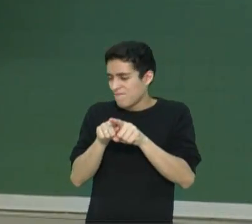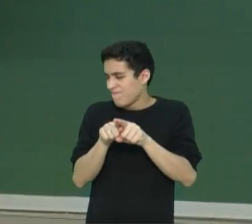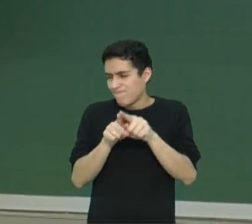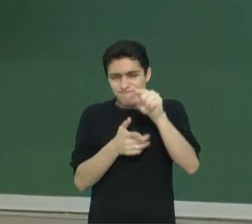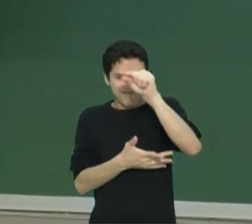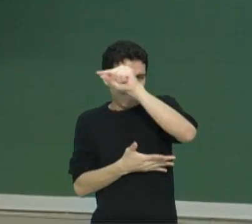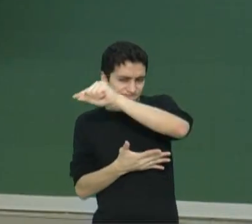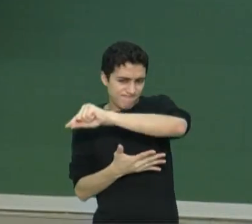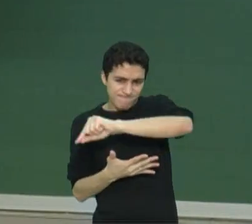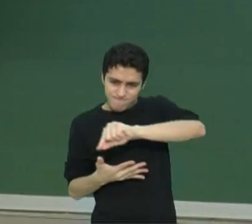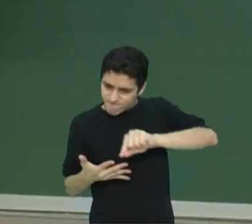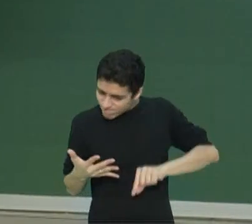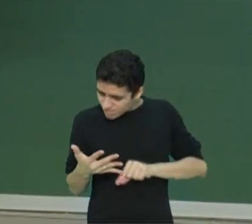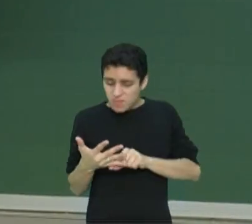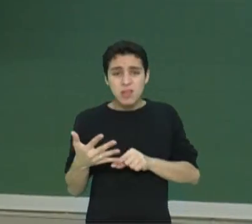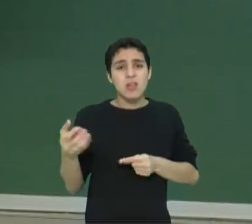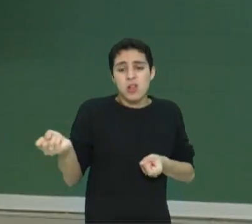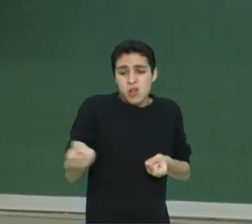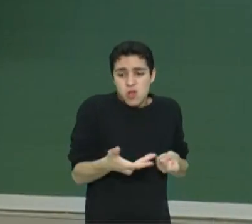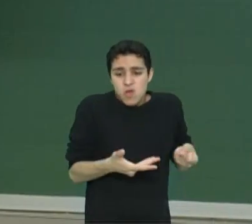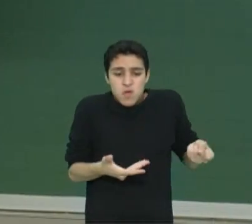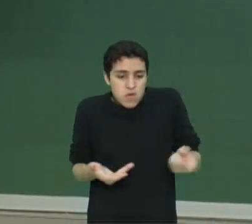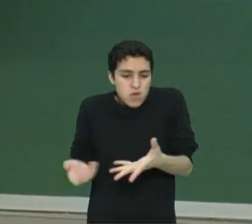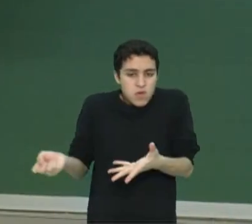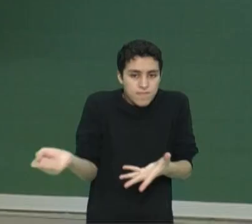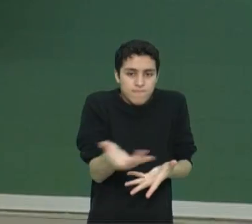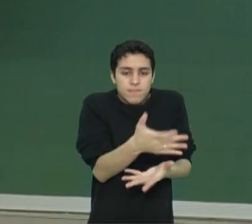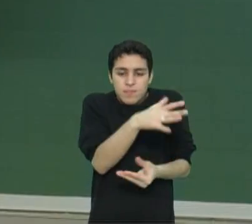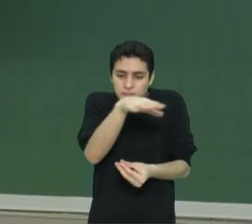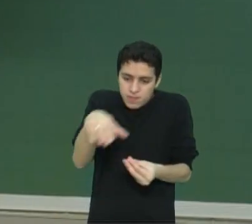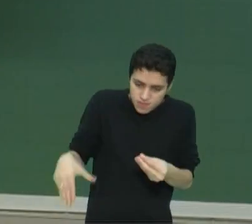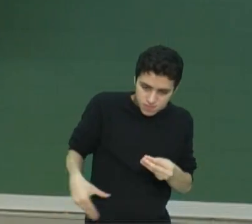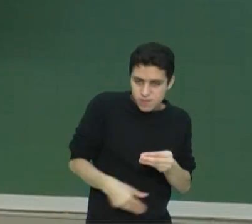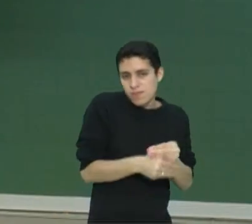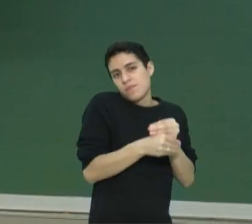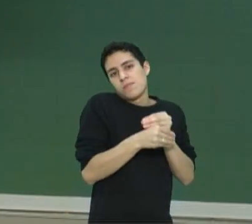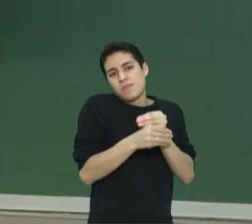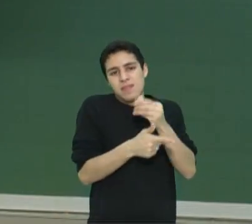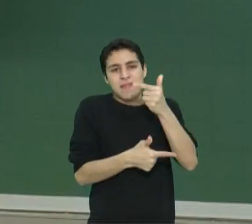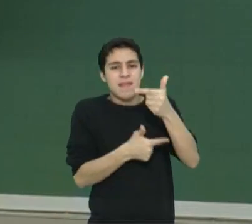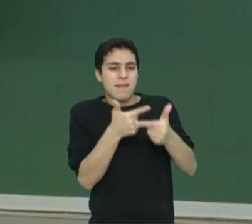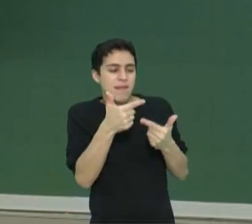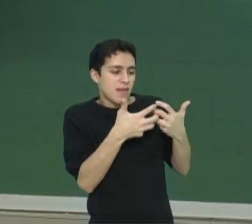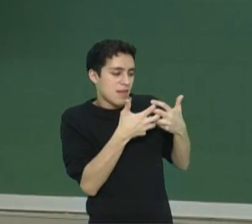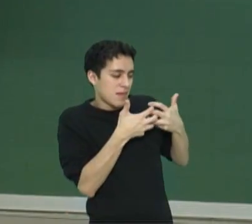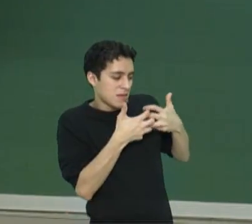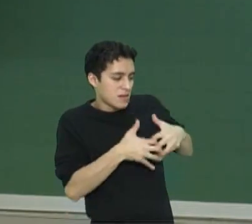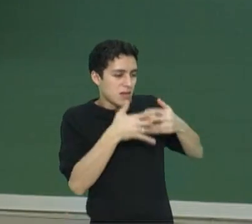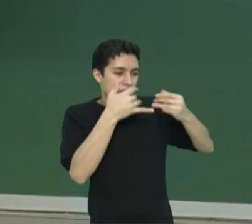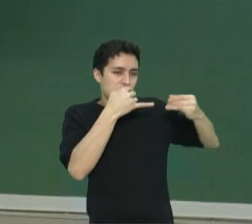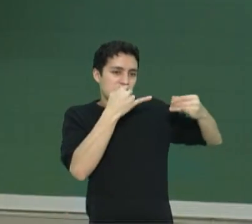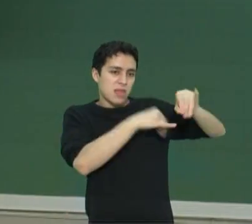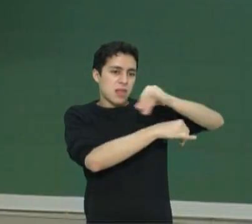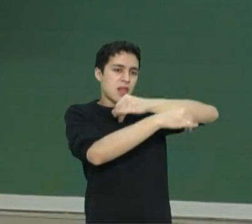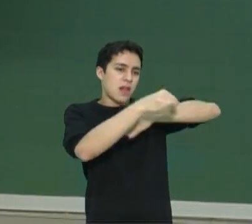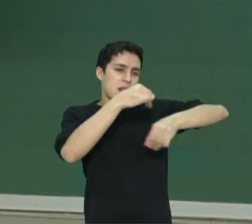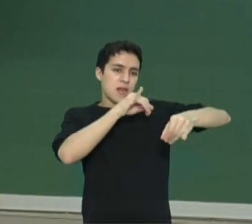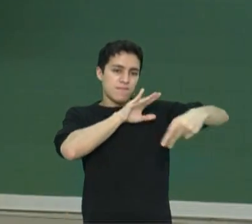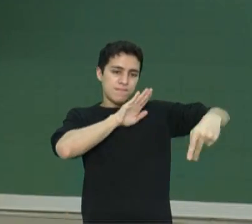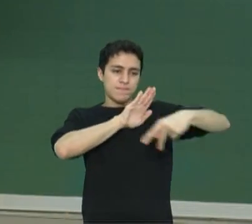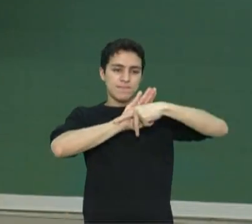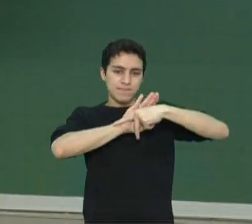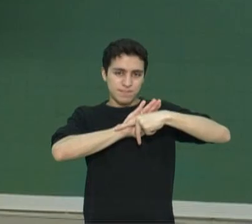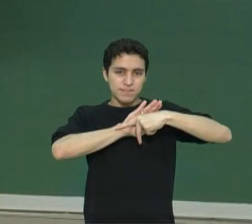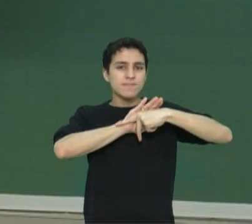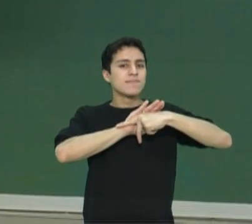tipos de indústrias foram modernizadas ou seja foram agregados é trabalho mecânico eletrônico de máquinas né